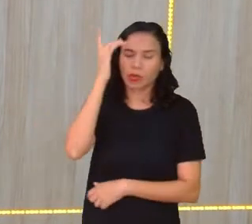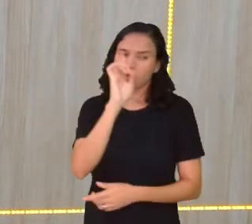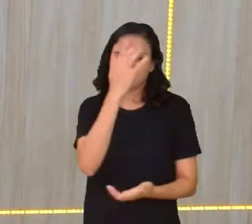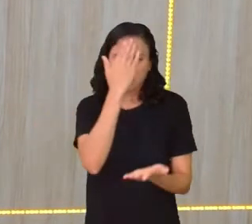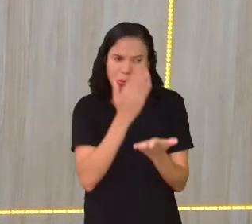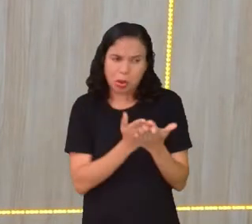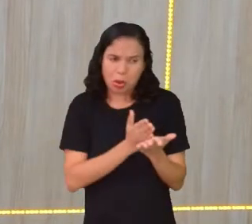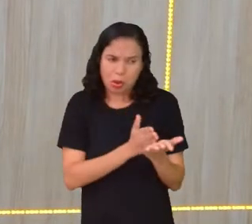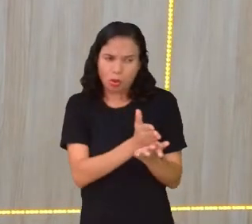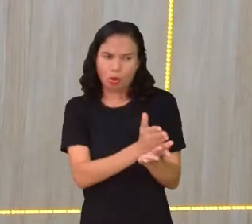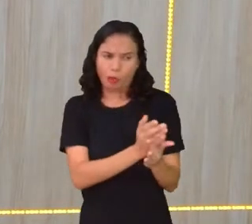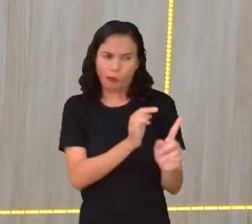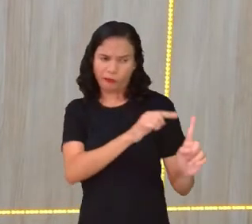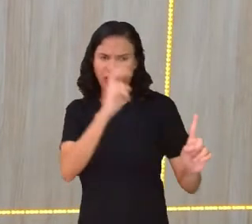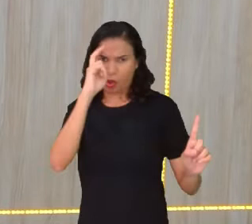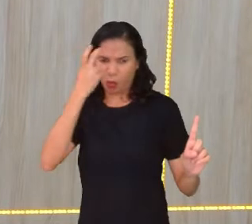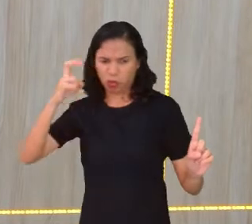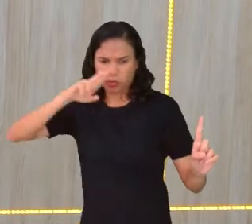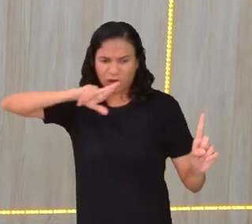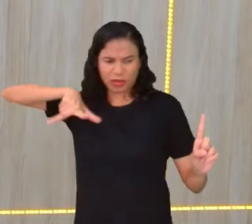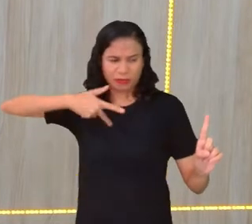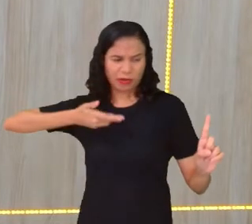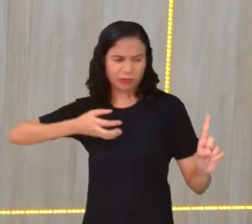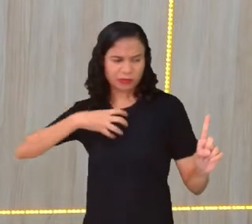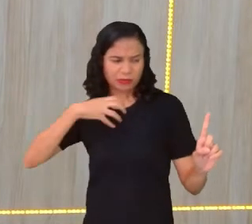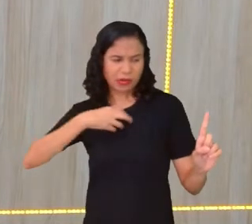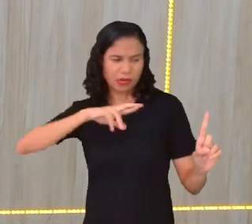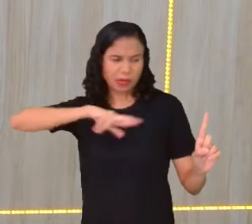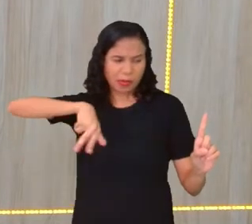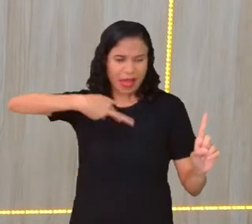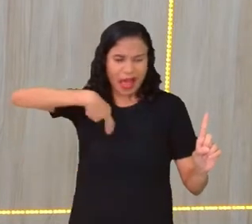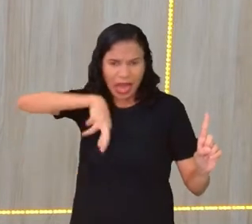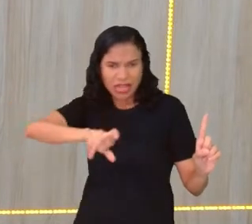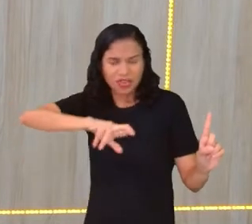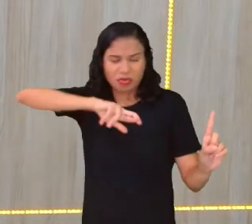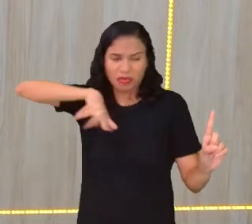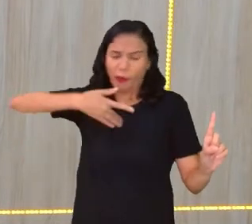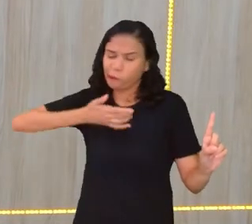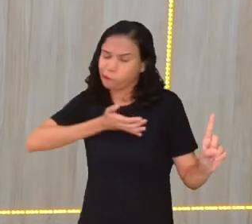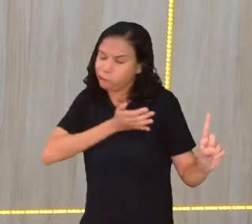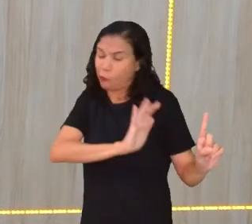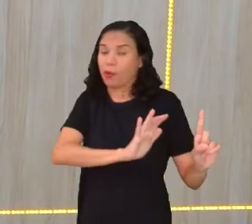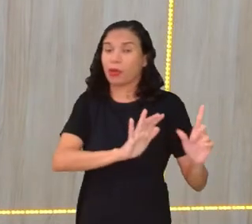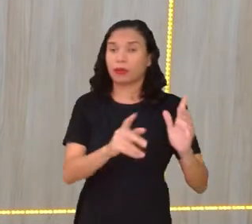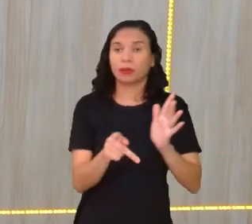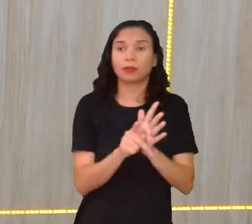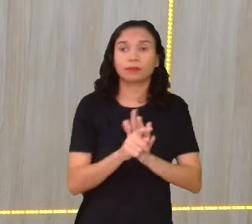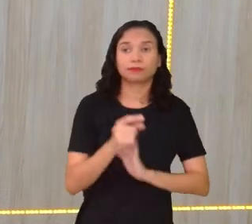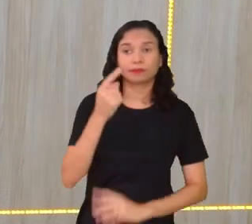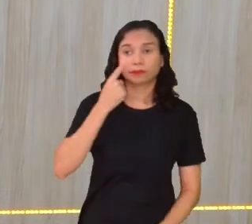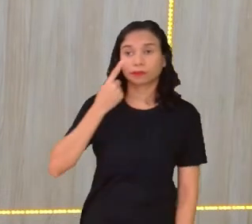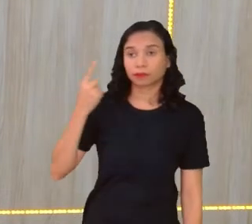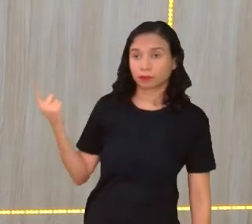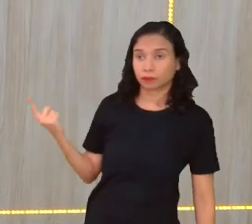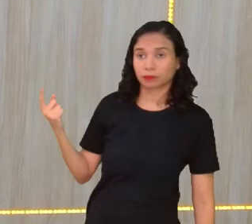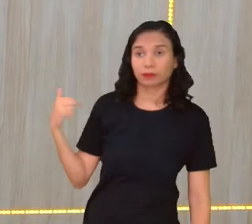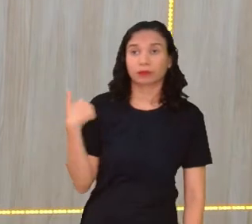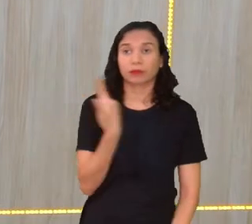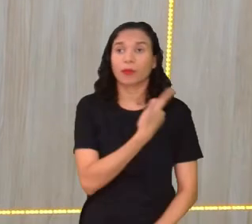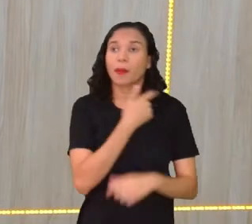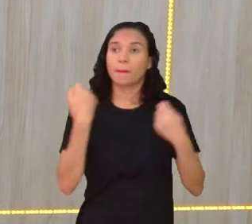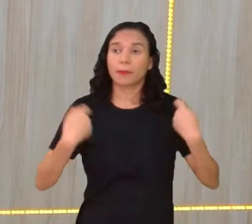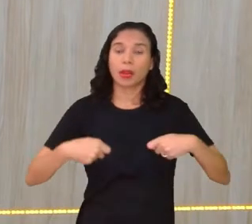seu país com a cultura, hábito, etnias ou religião diferente, né? Então, o que é que a gente